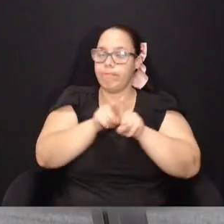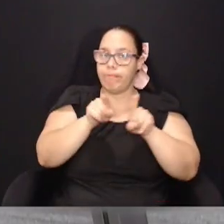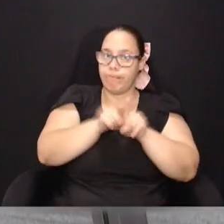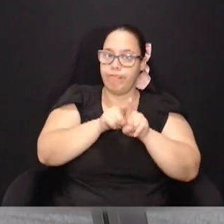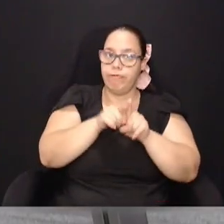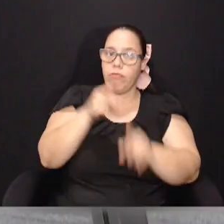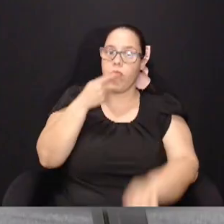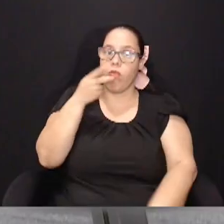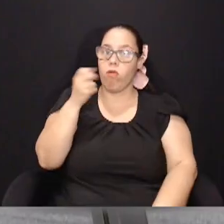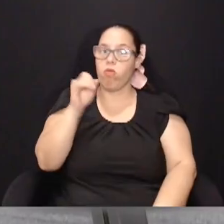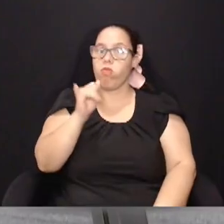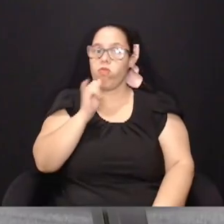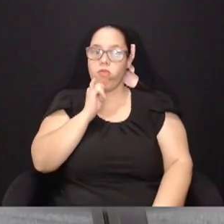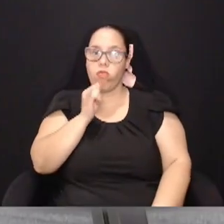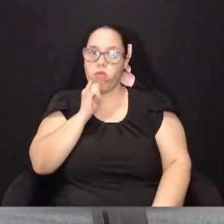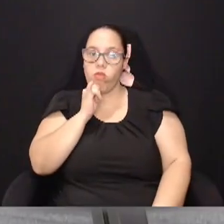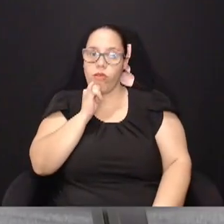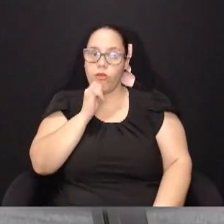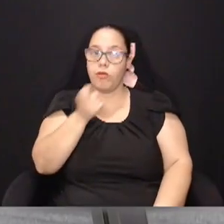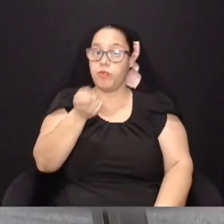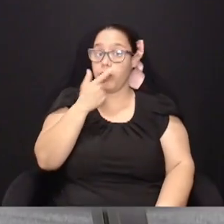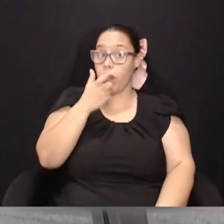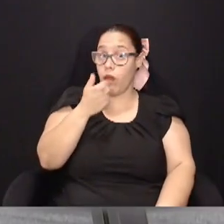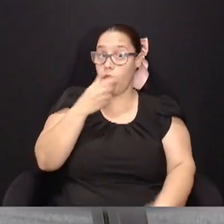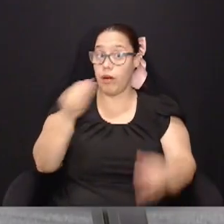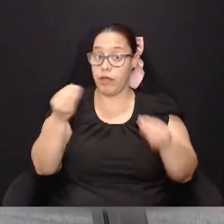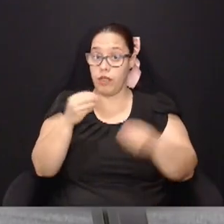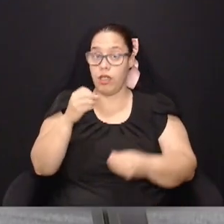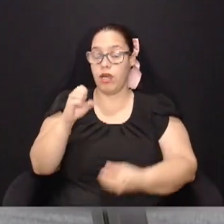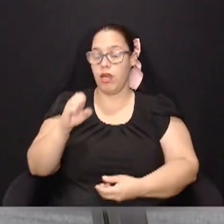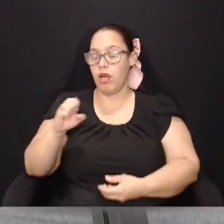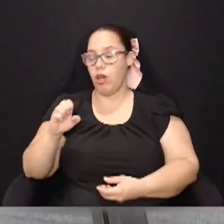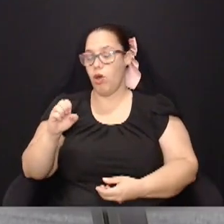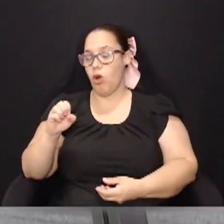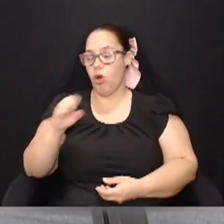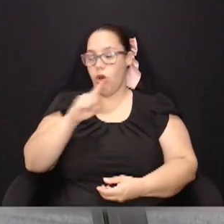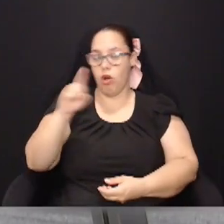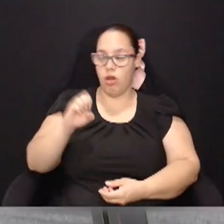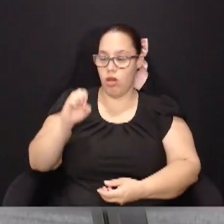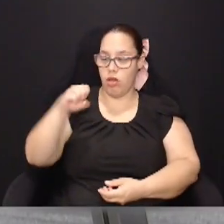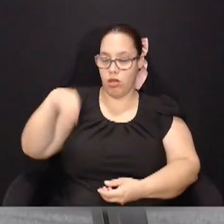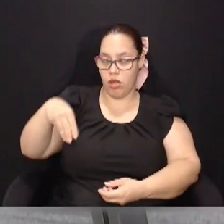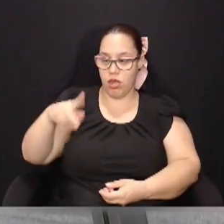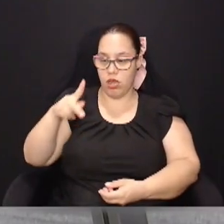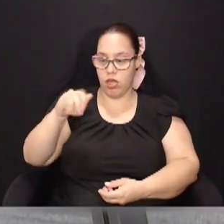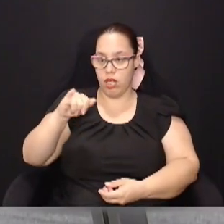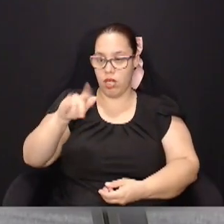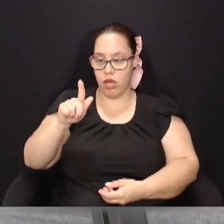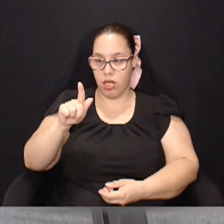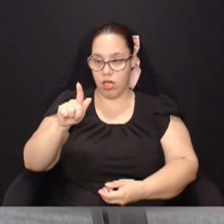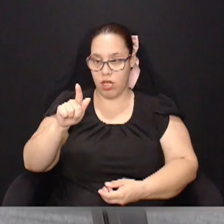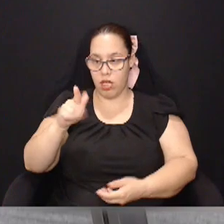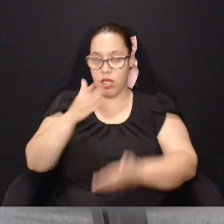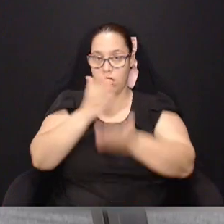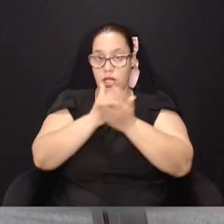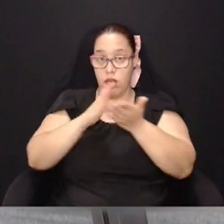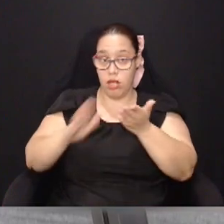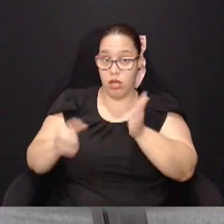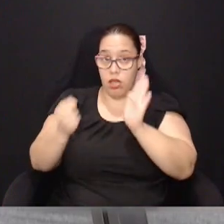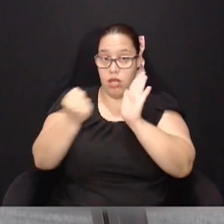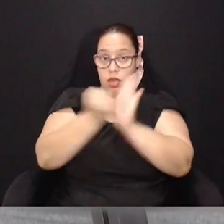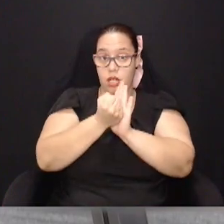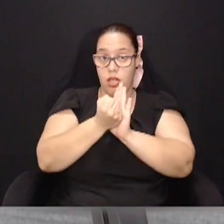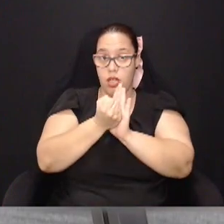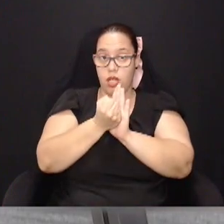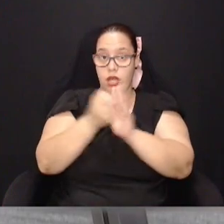que, por exemplo, o medicamento como o Ozempic, no próximo ano, já é feito a quebra dessa patente, ou seja, o SUS